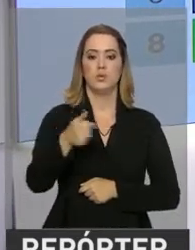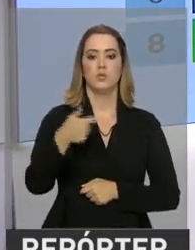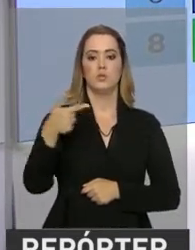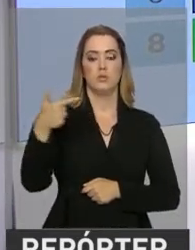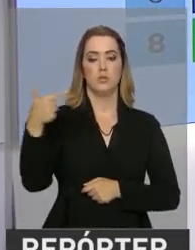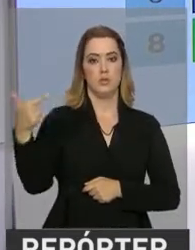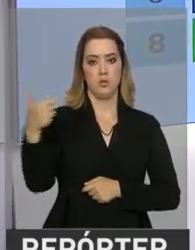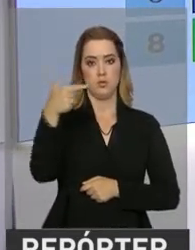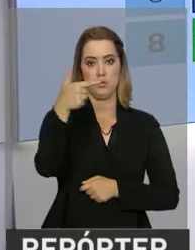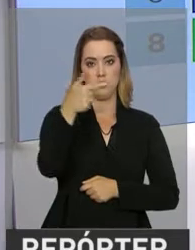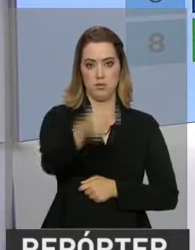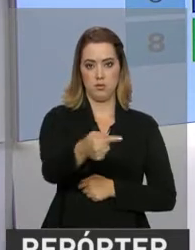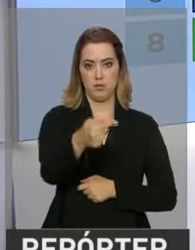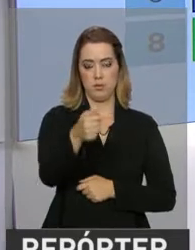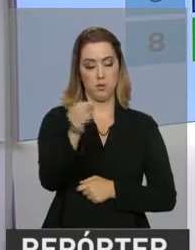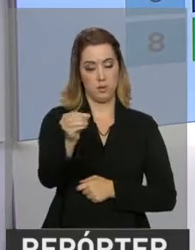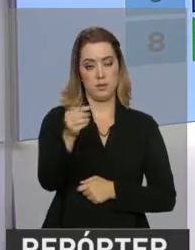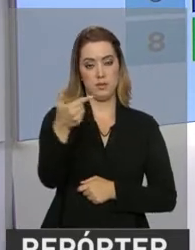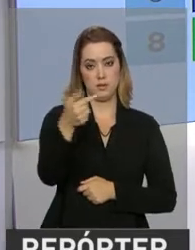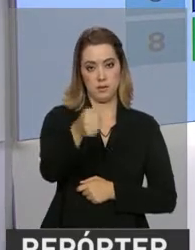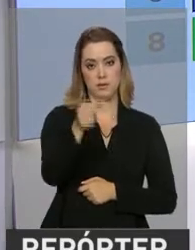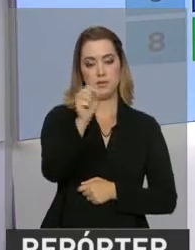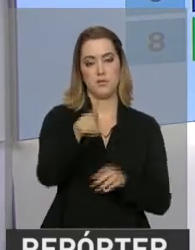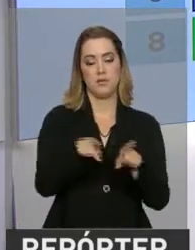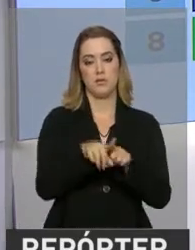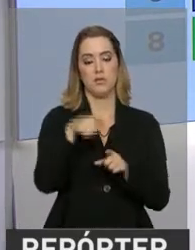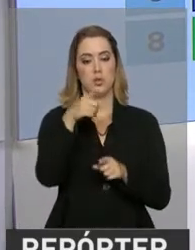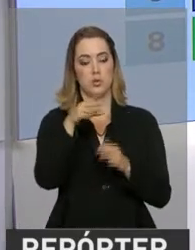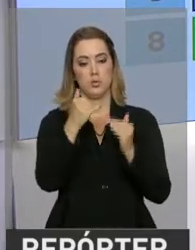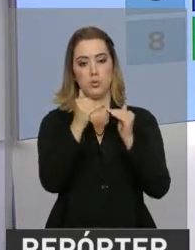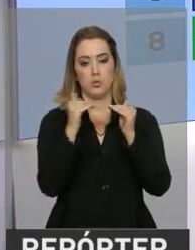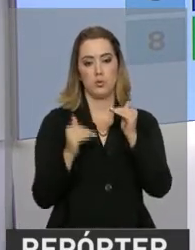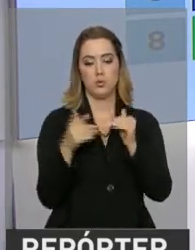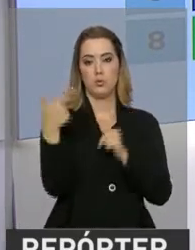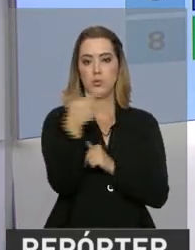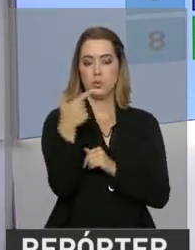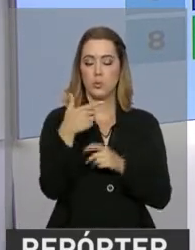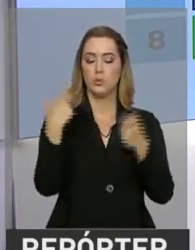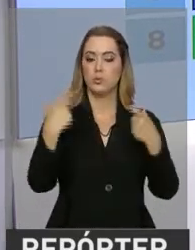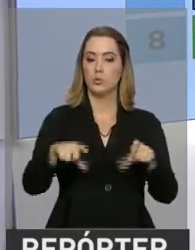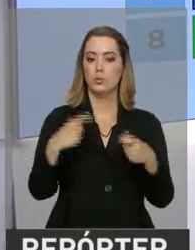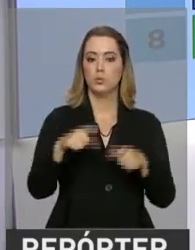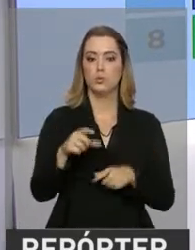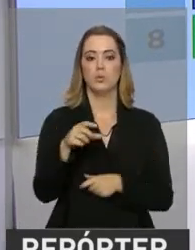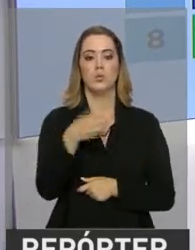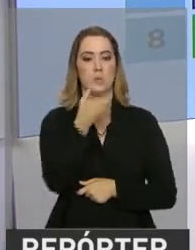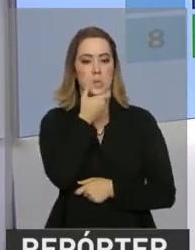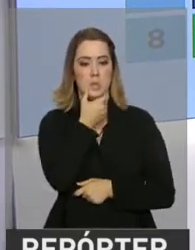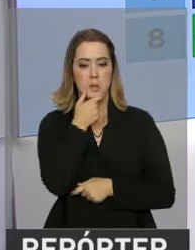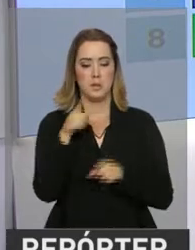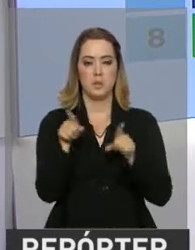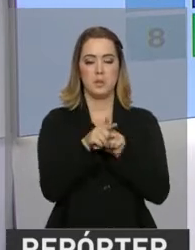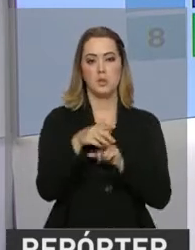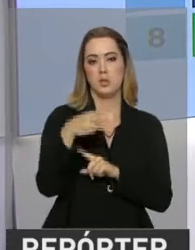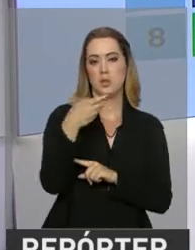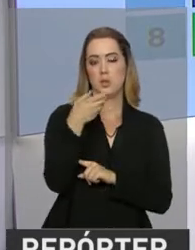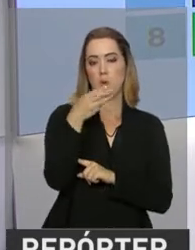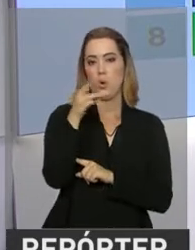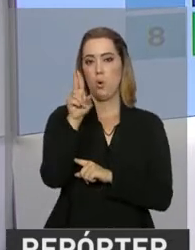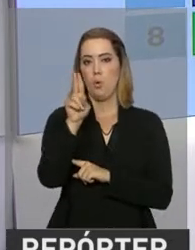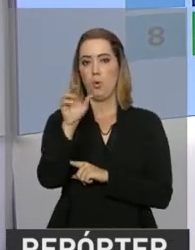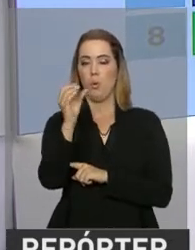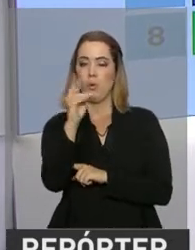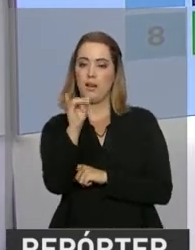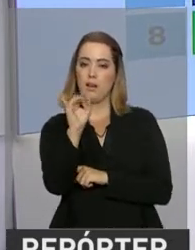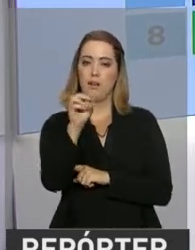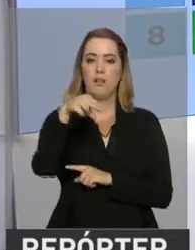de 207 medalhas seguido da grã-bretanha com 121 medalhas no total Ucrânia em terceiro com um total de